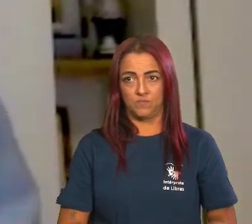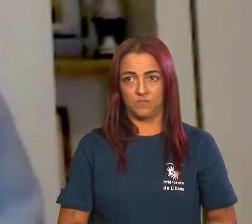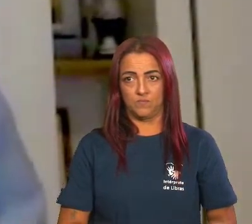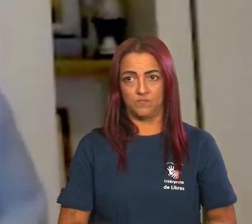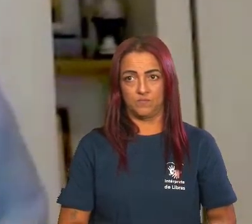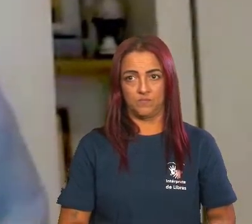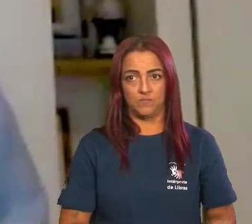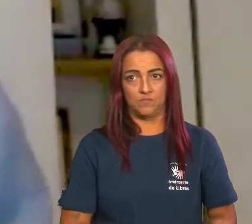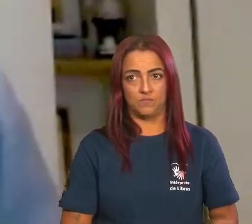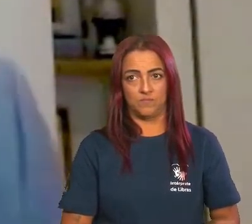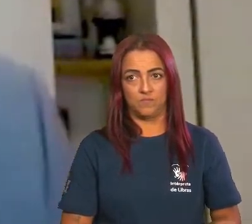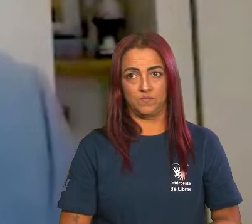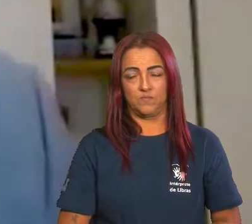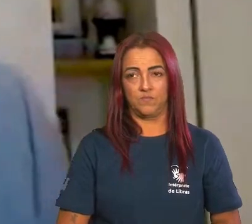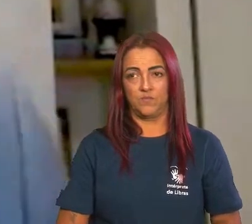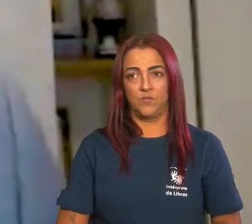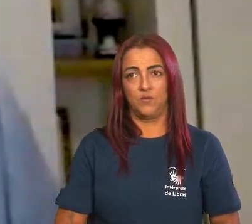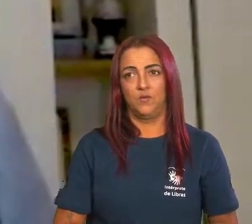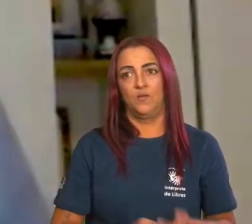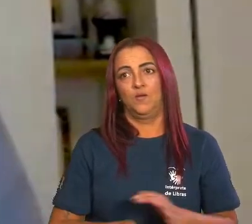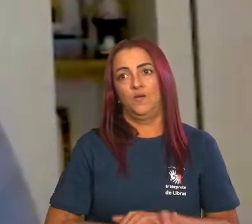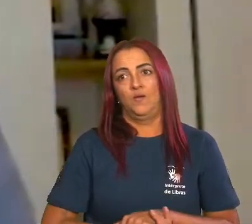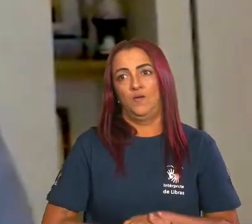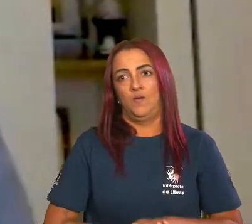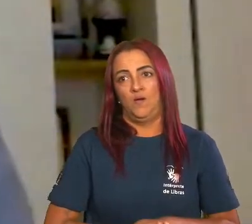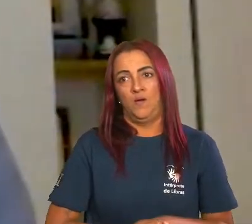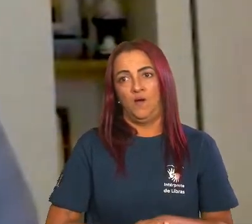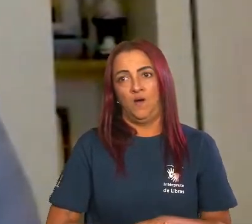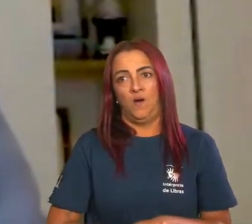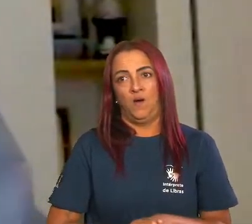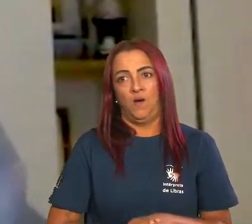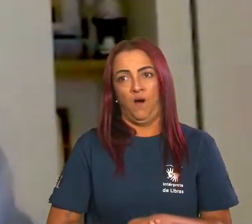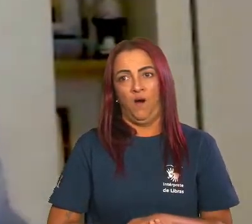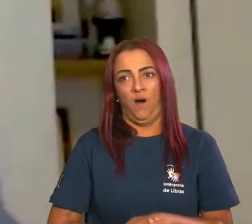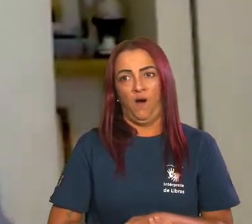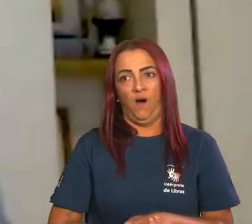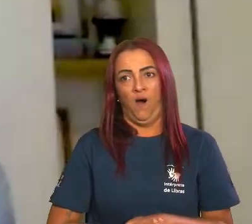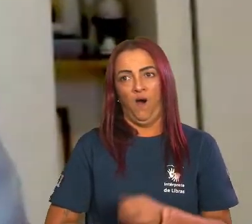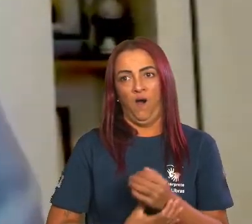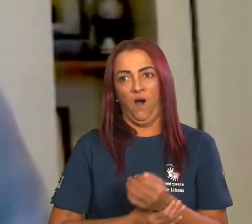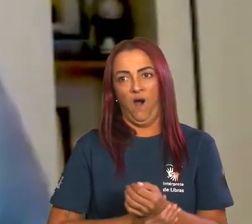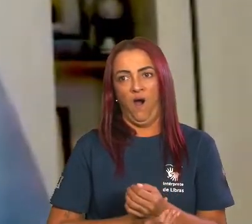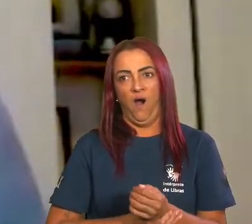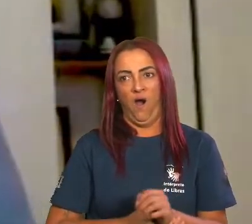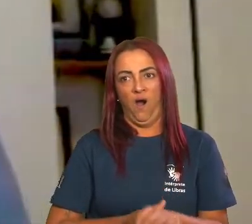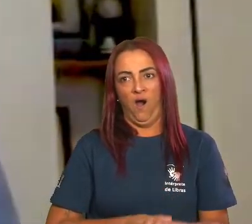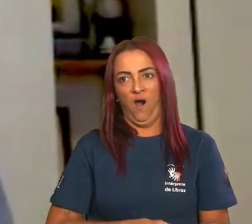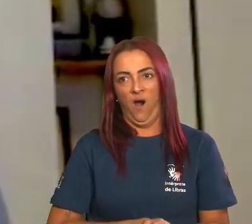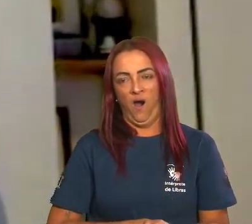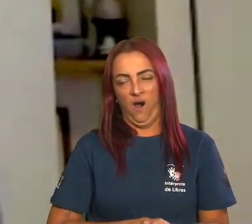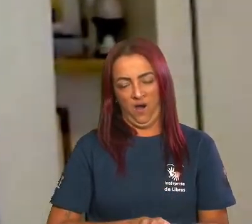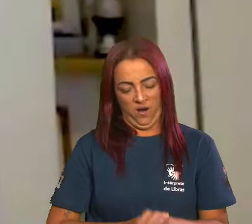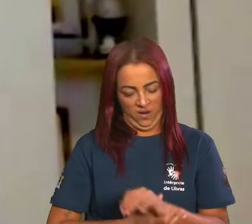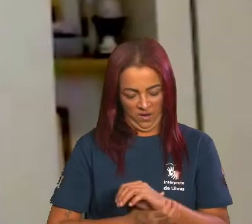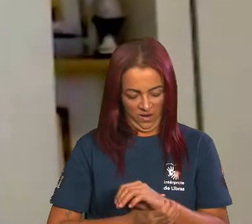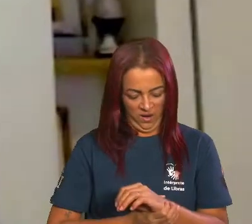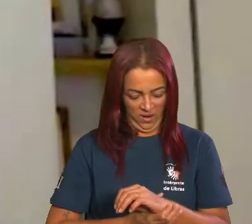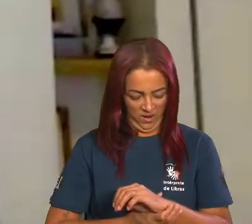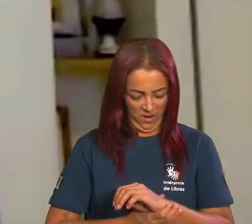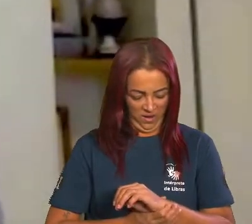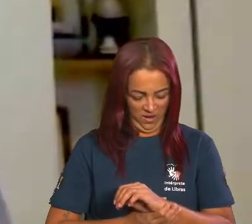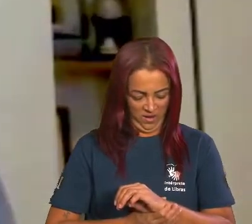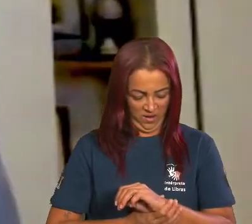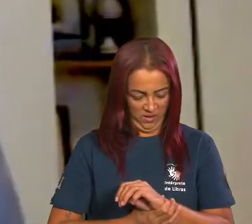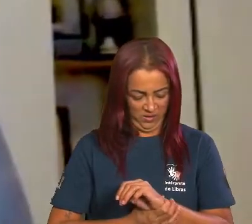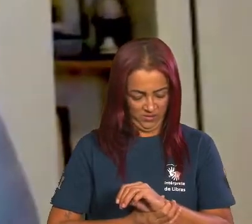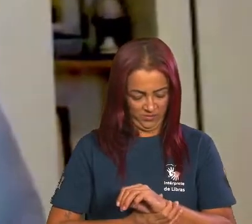eles primeiro, não tinham o diagnóstico da sua doença, ou aqueles que tinham o seu diagnóstico, na